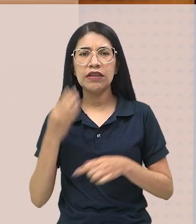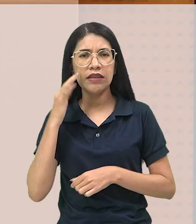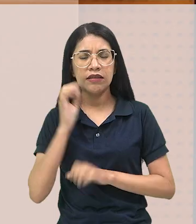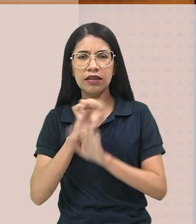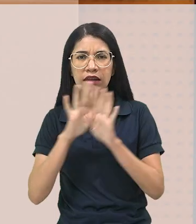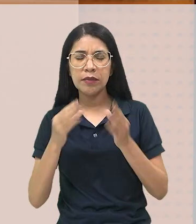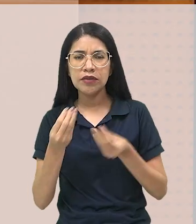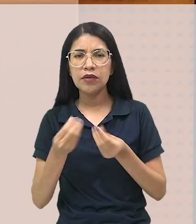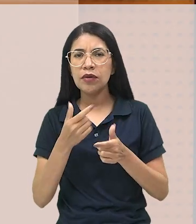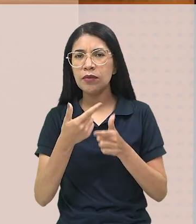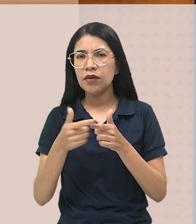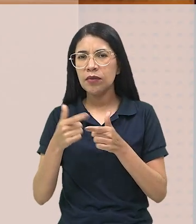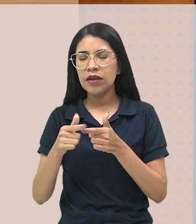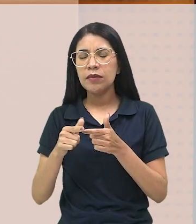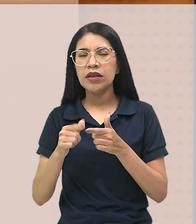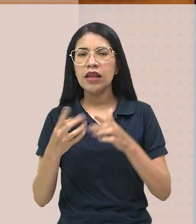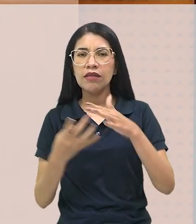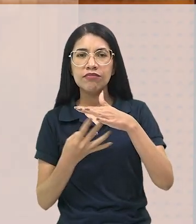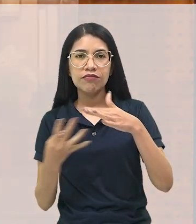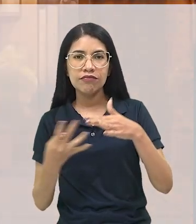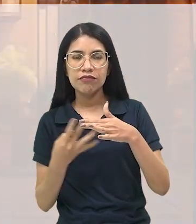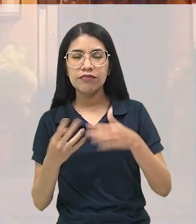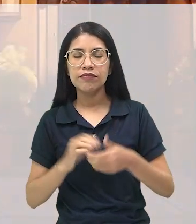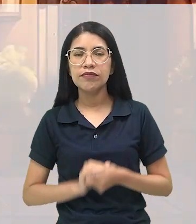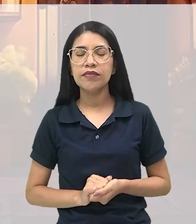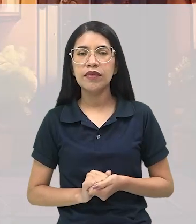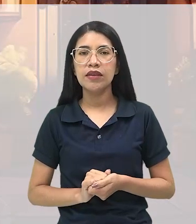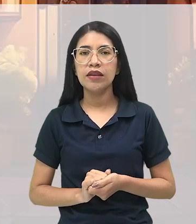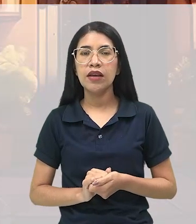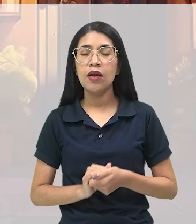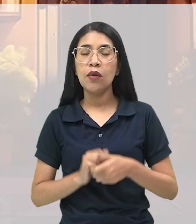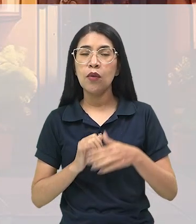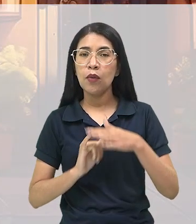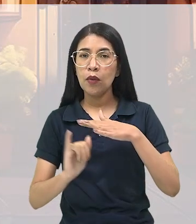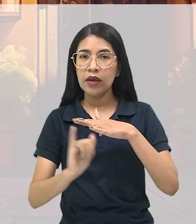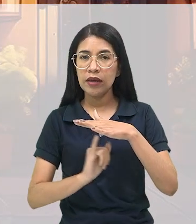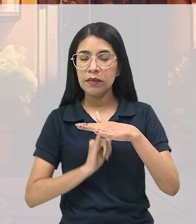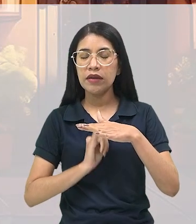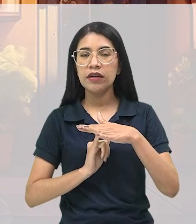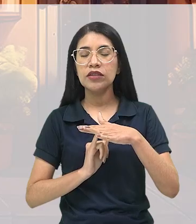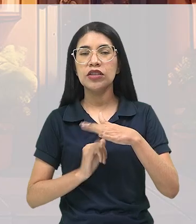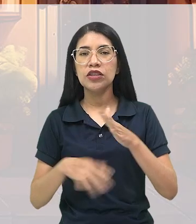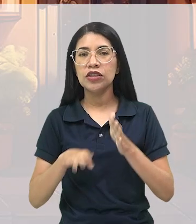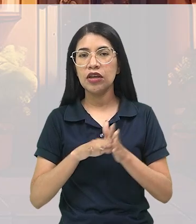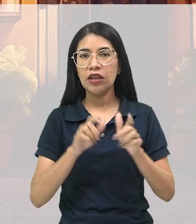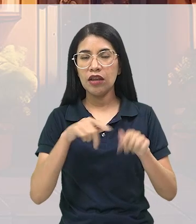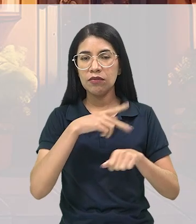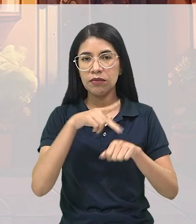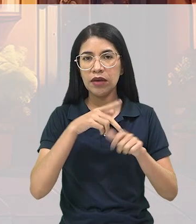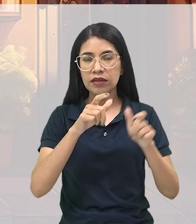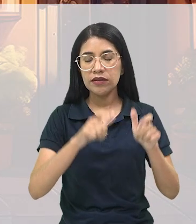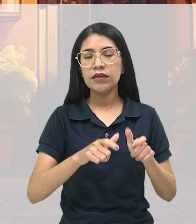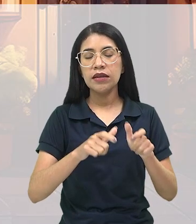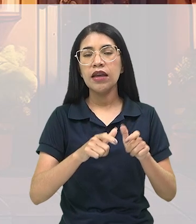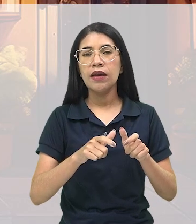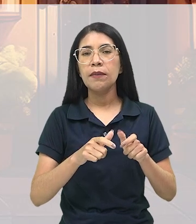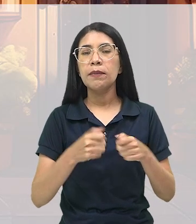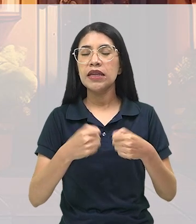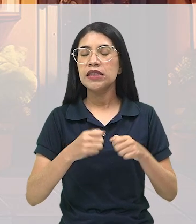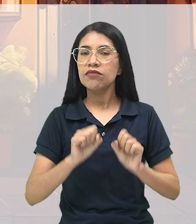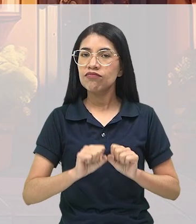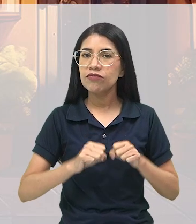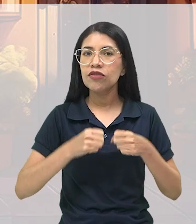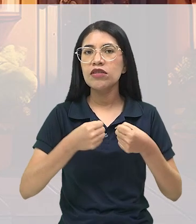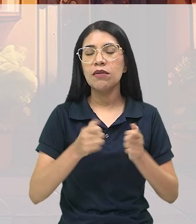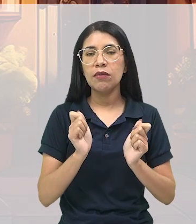melhor alguns problemas sobre a imigração. Um imigrante, quando entra em um país diferente, tem que fazer um grande esforço